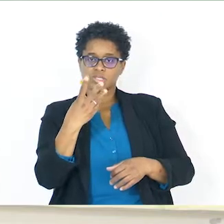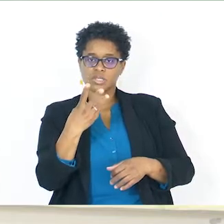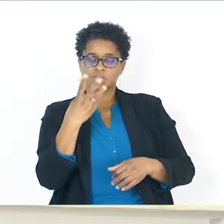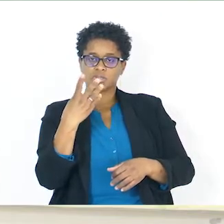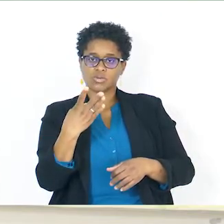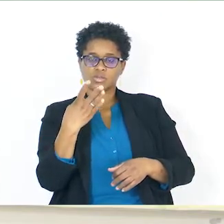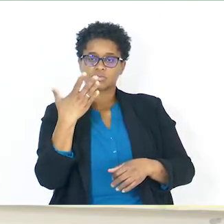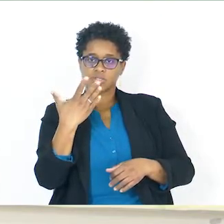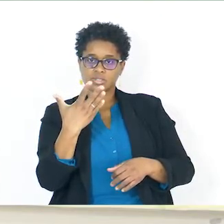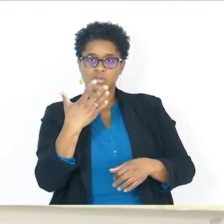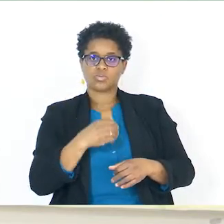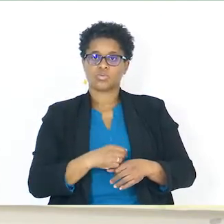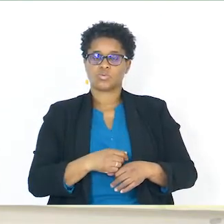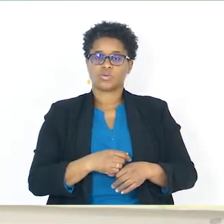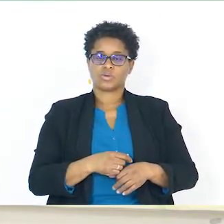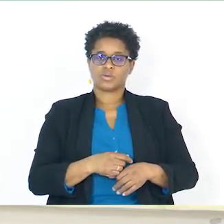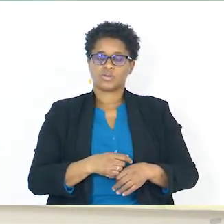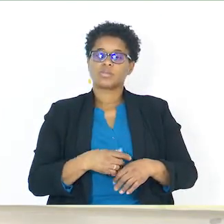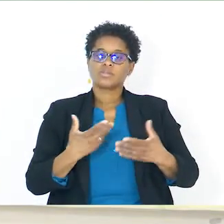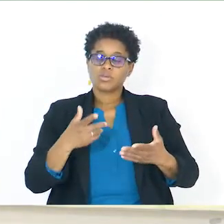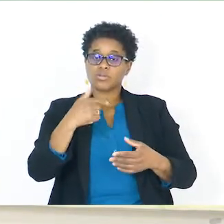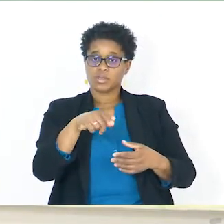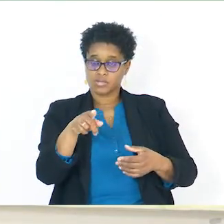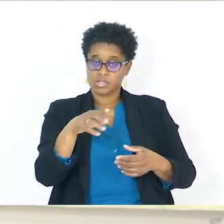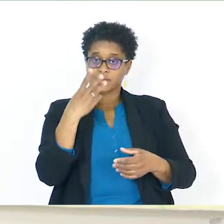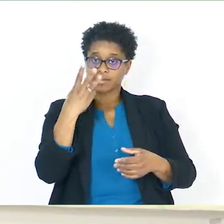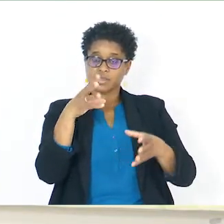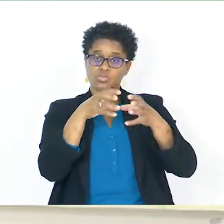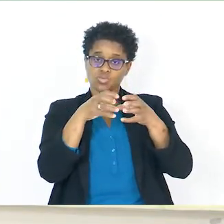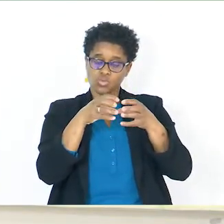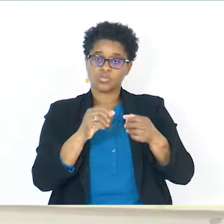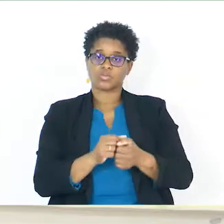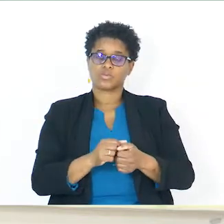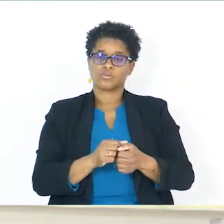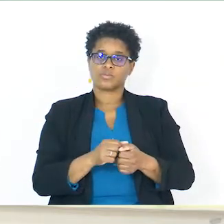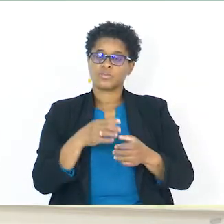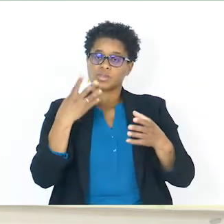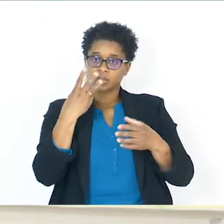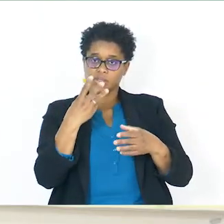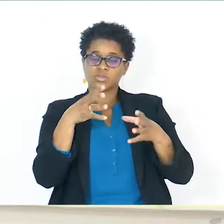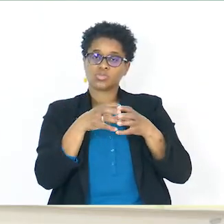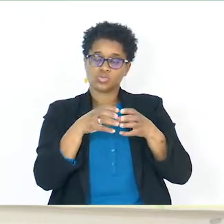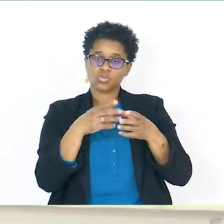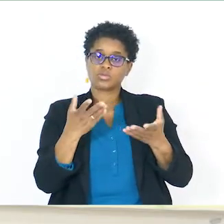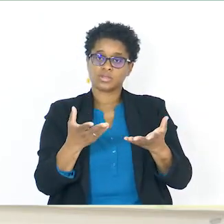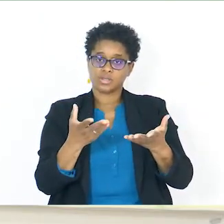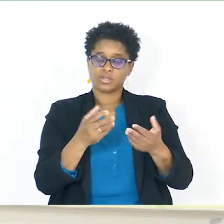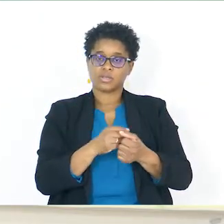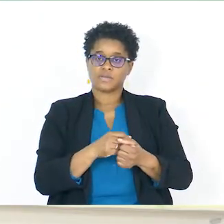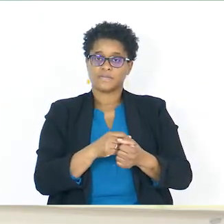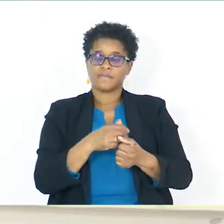1, 2, 3, 4, 5. Então, temos 3 grupos. 3 grupos de